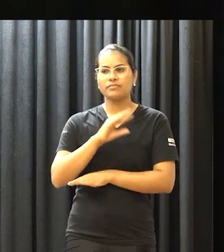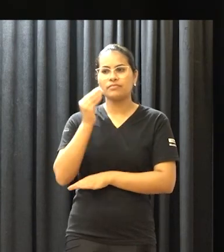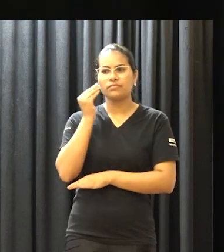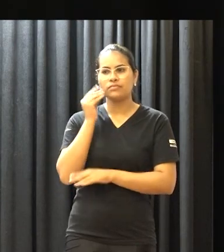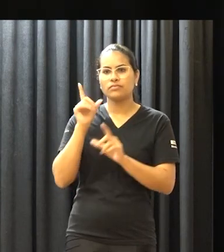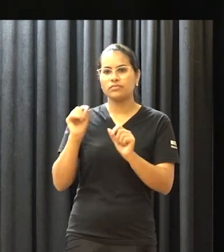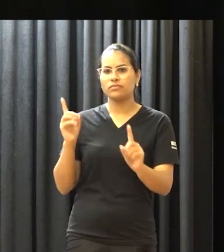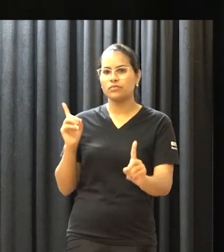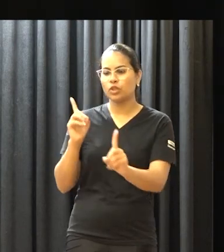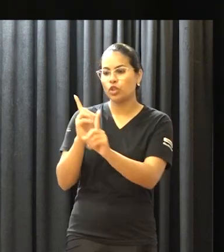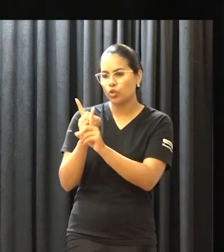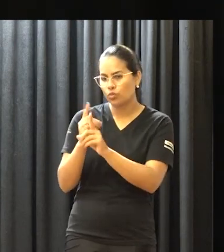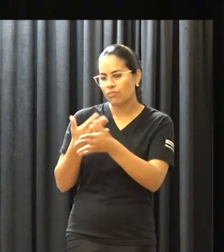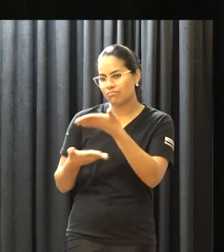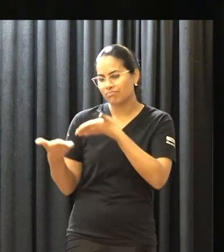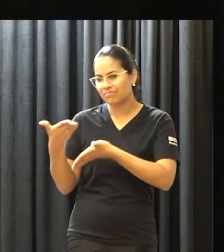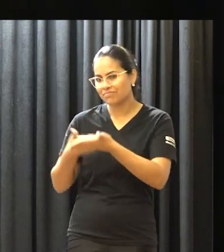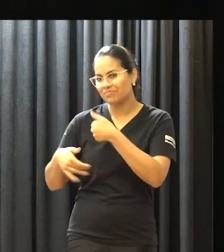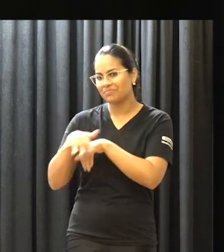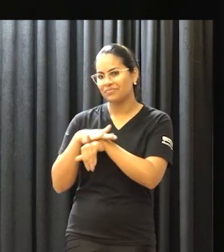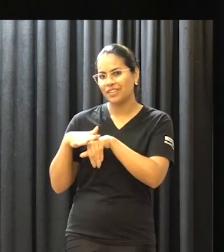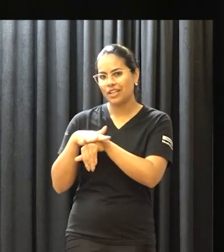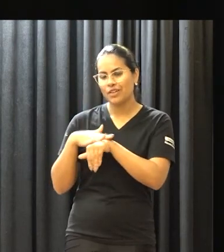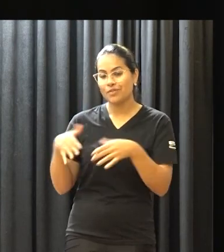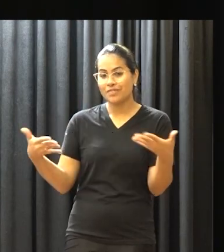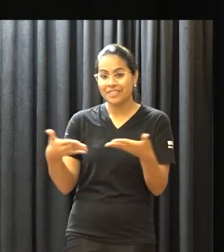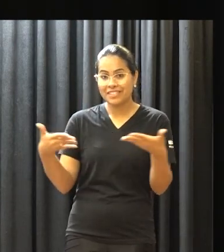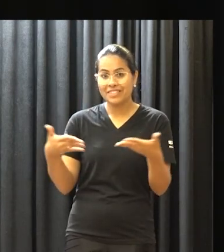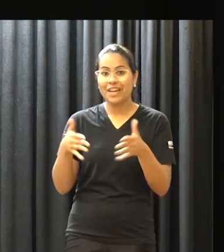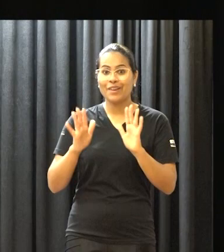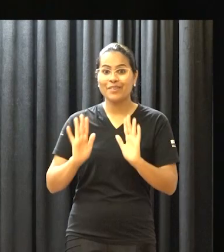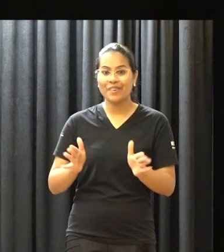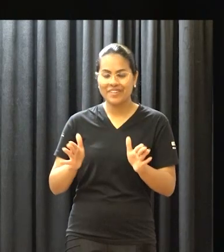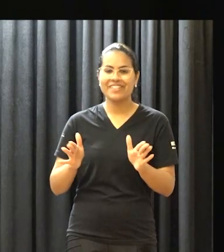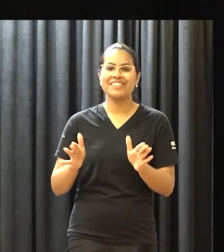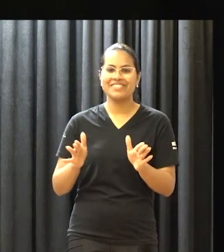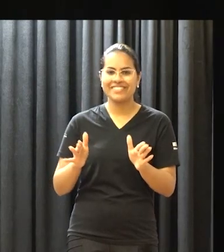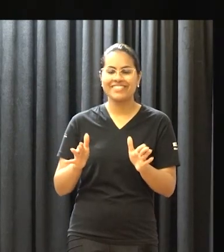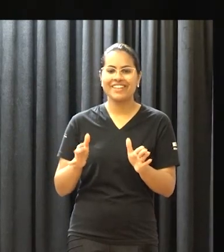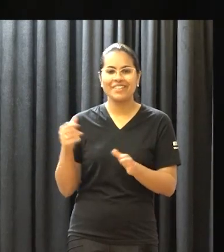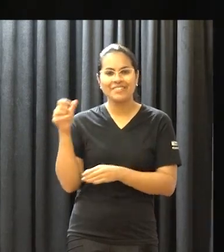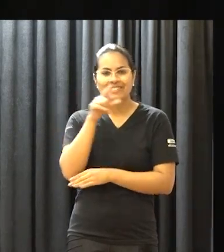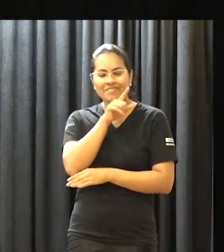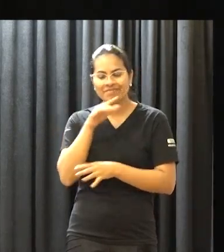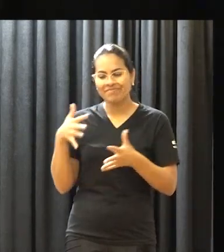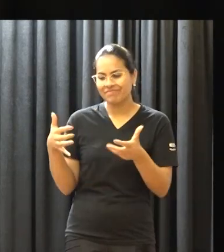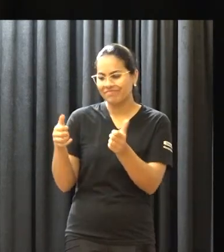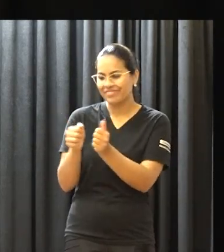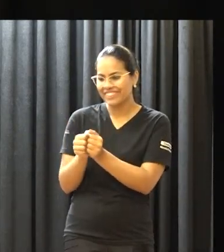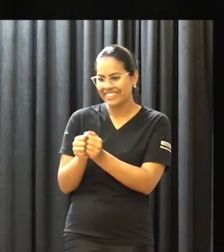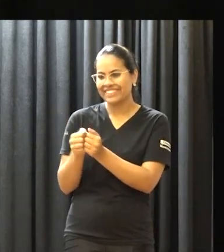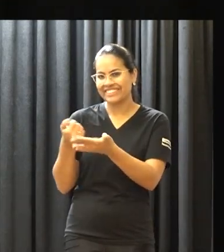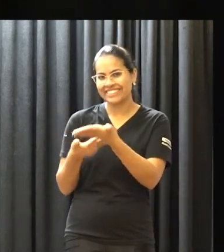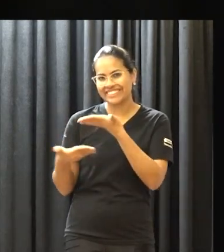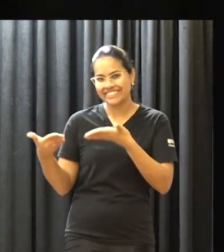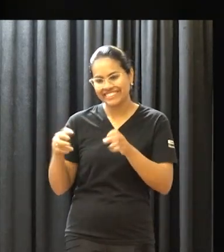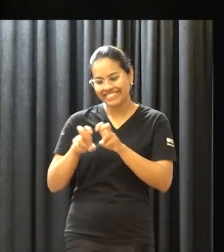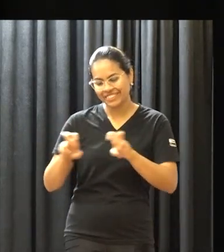da marcha. Aí agora está outra nela para ser espontânea de rever